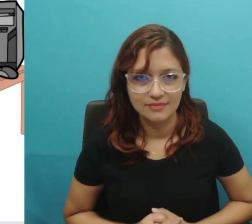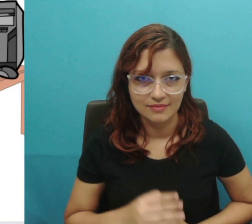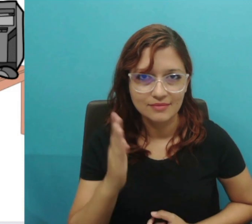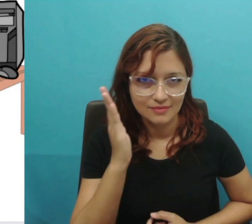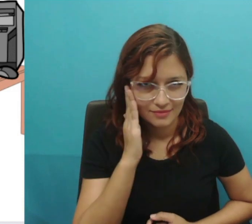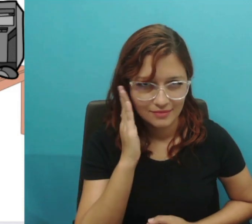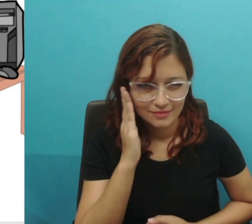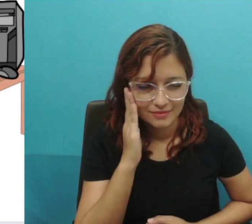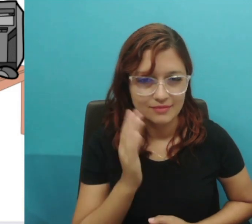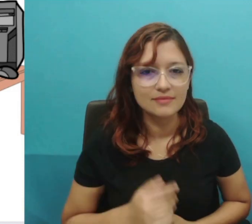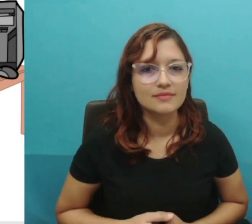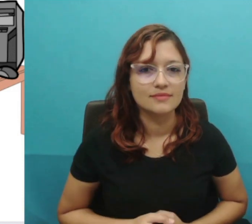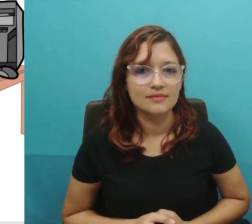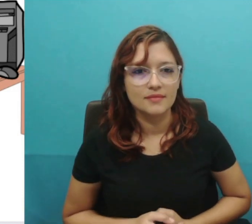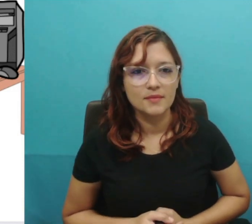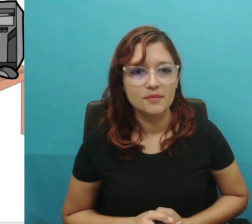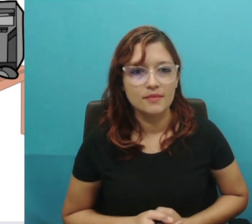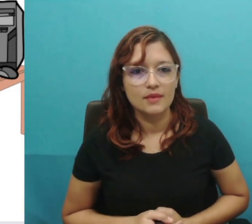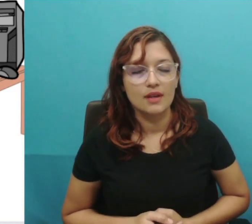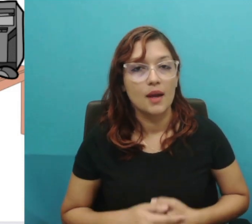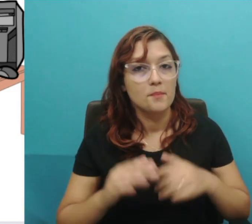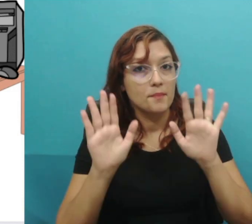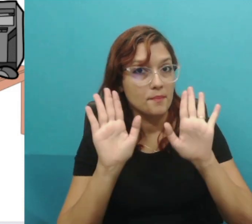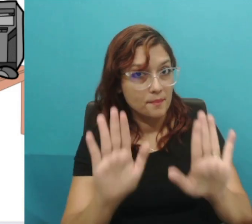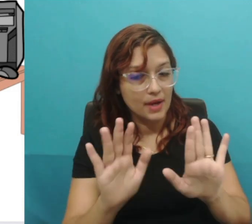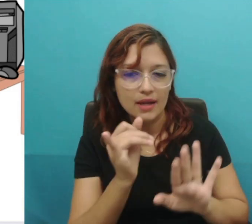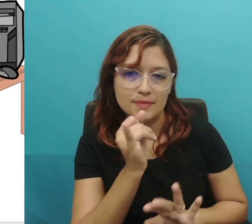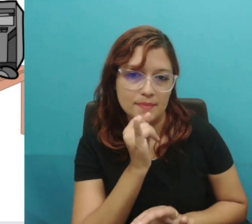O computador é teu.